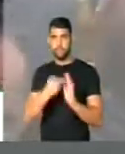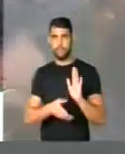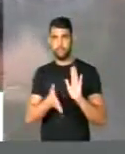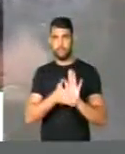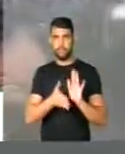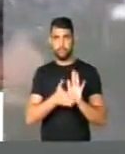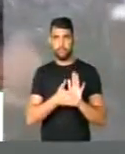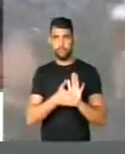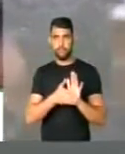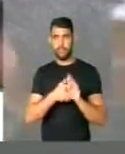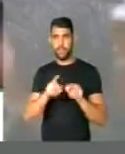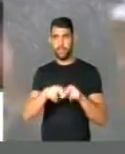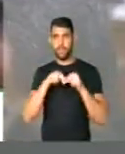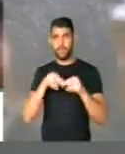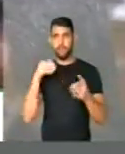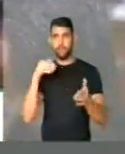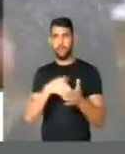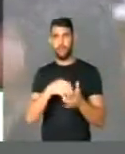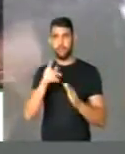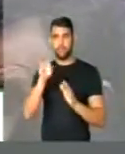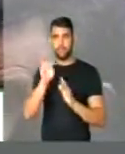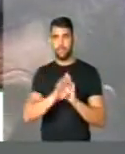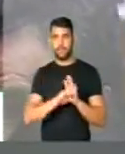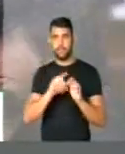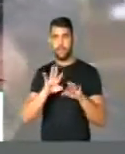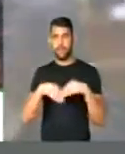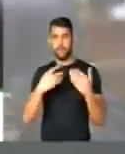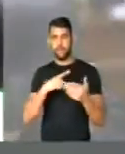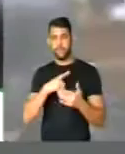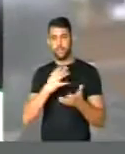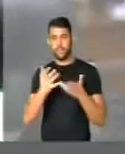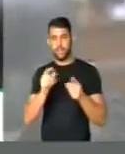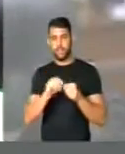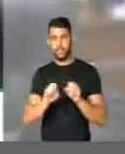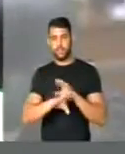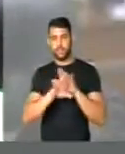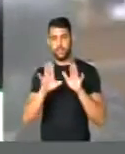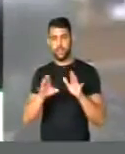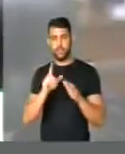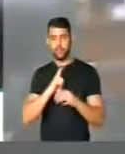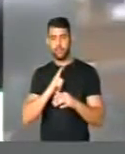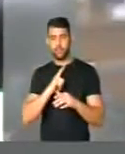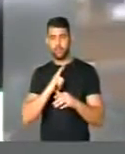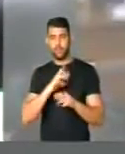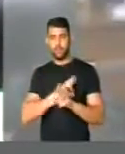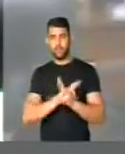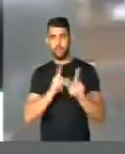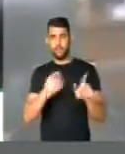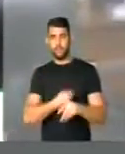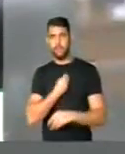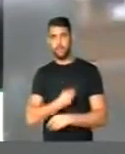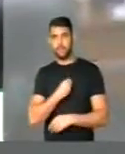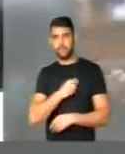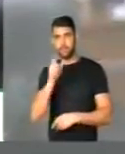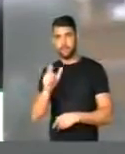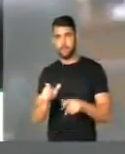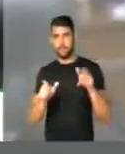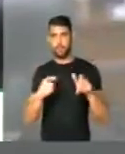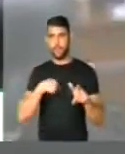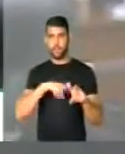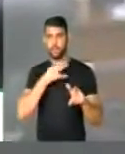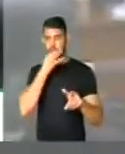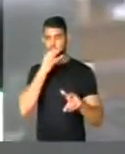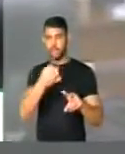matérias. A exceção da última matéria, onde a gente queria deixar clara a diferenciação da